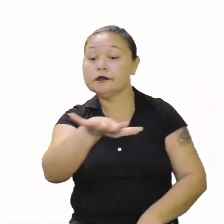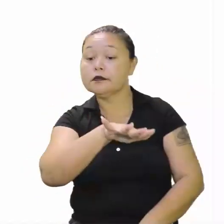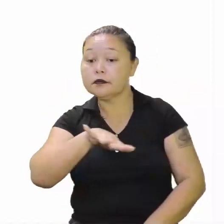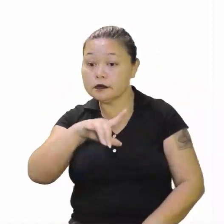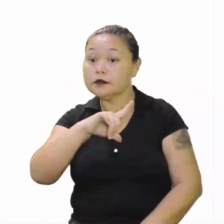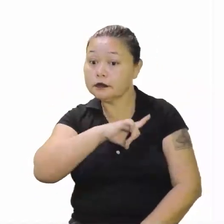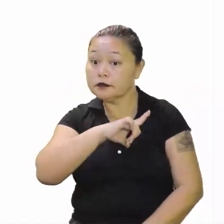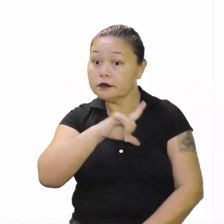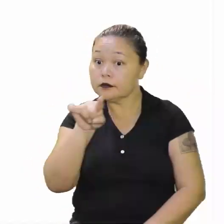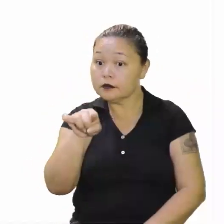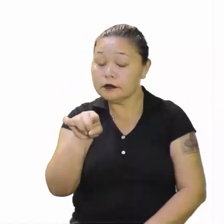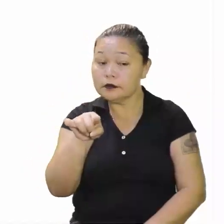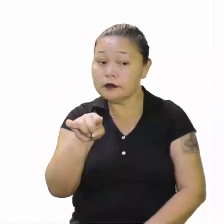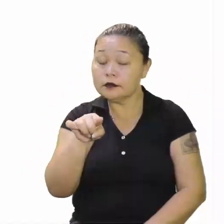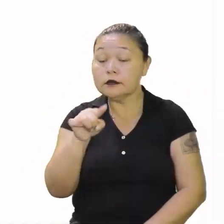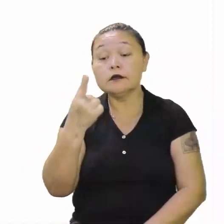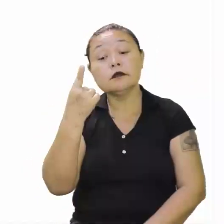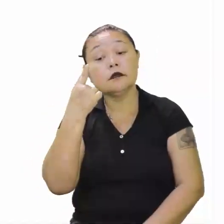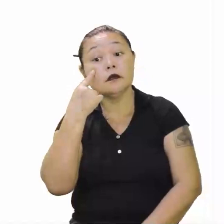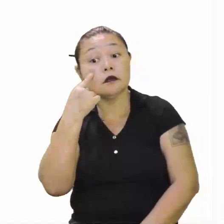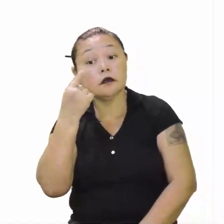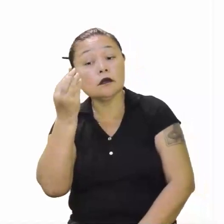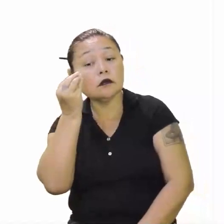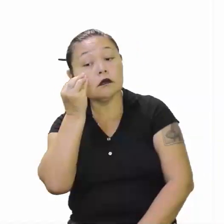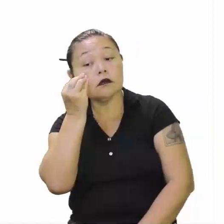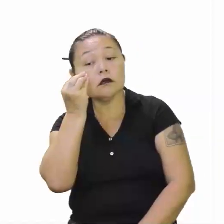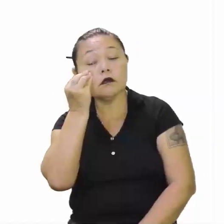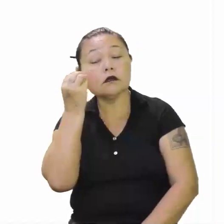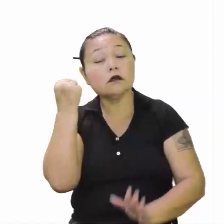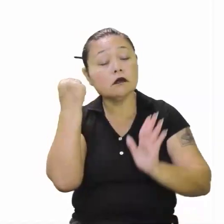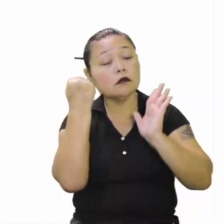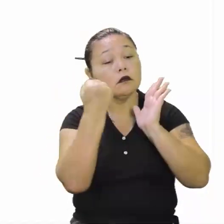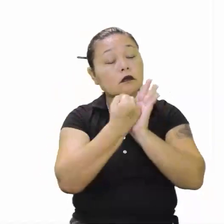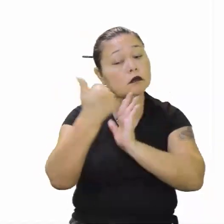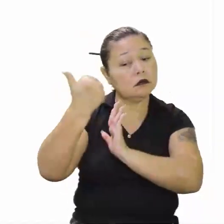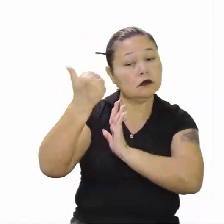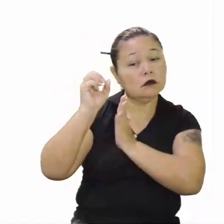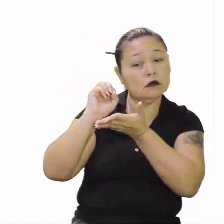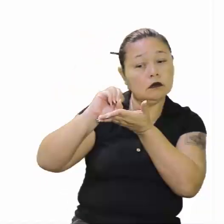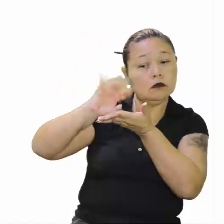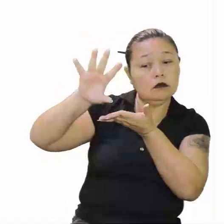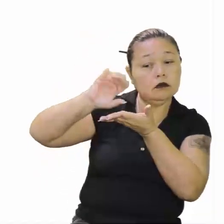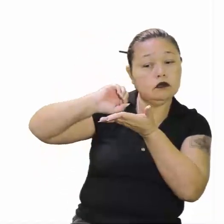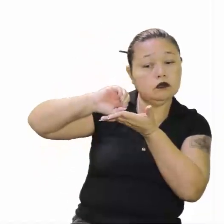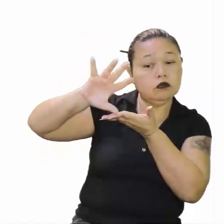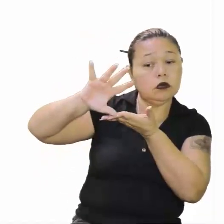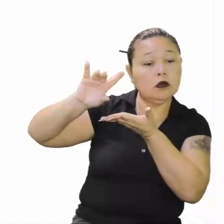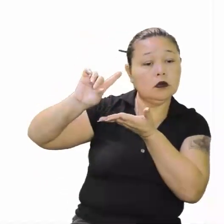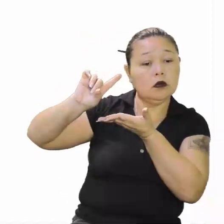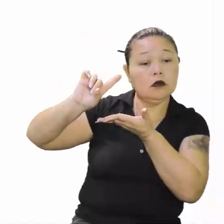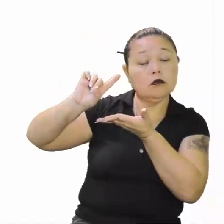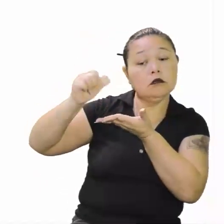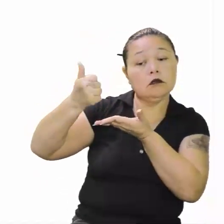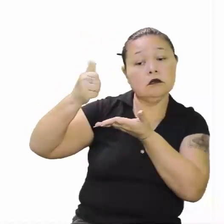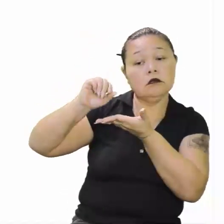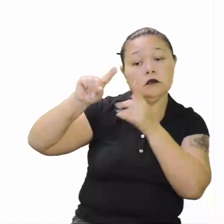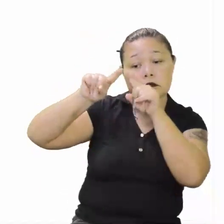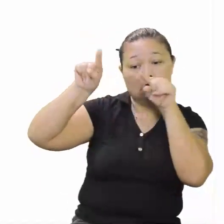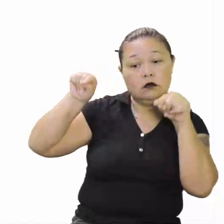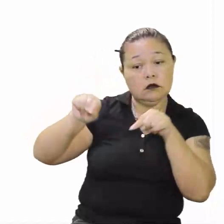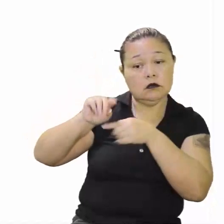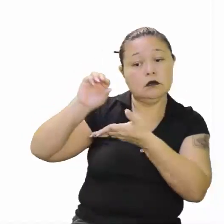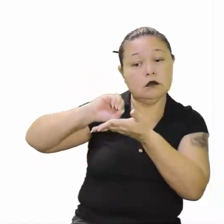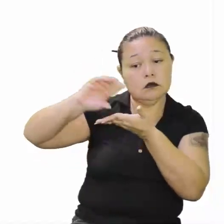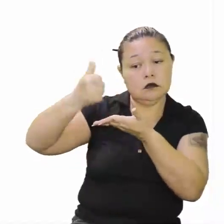encontrar, verifique se existe o símbolo, o primeiro símbolo, tá bom? Então, nesse primeiro símbolo,